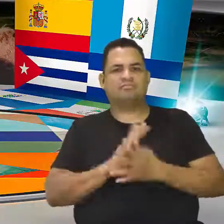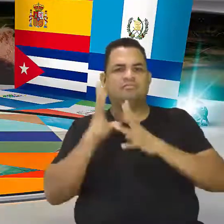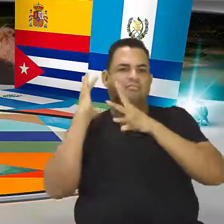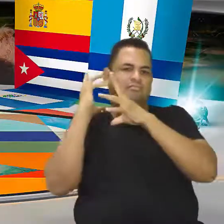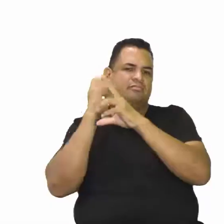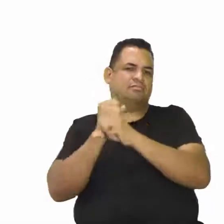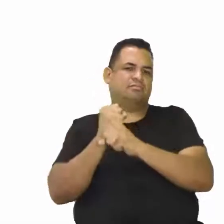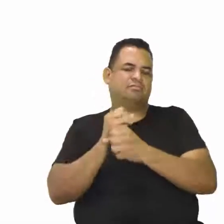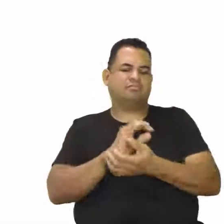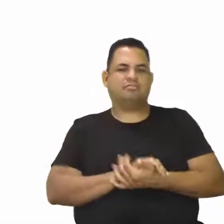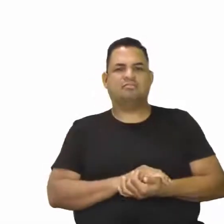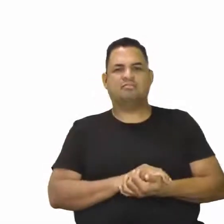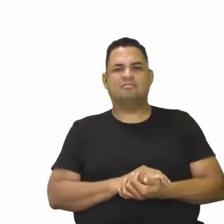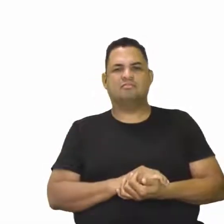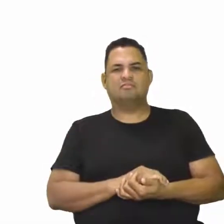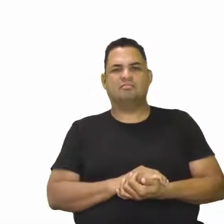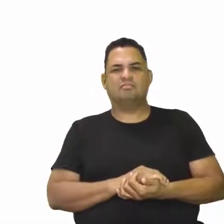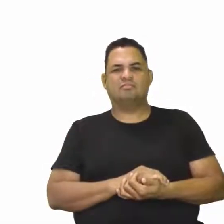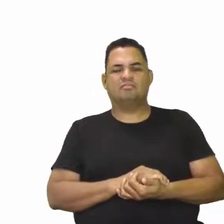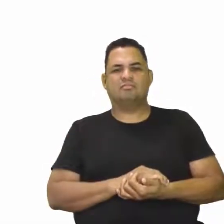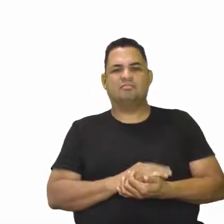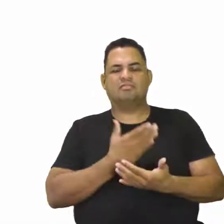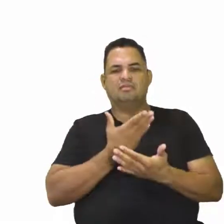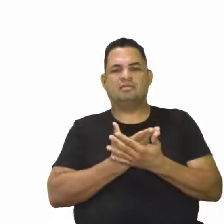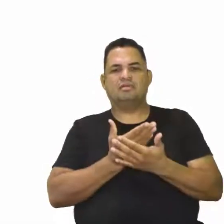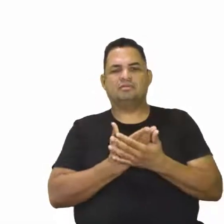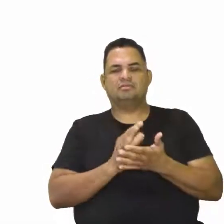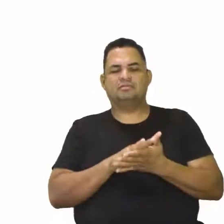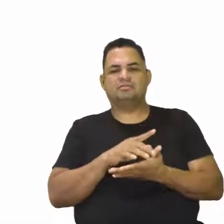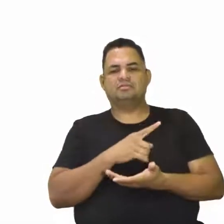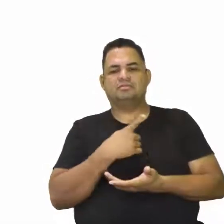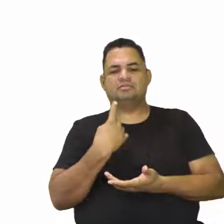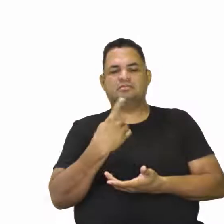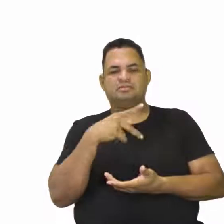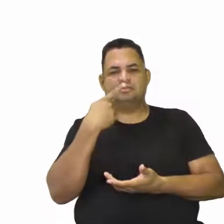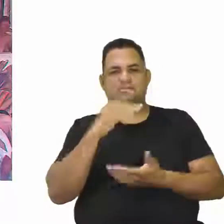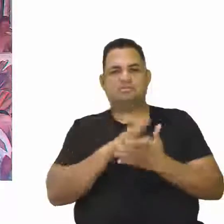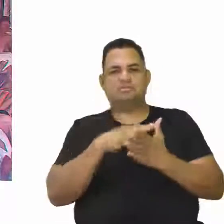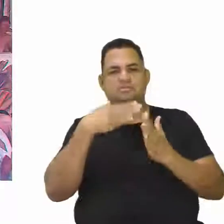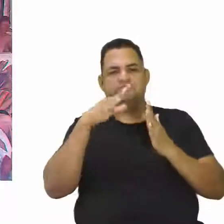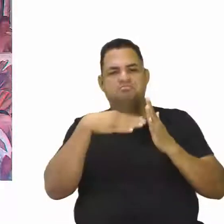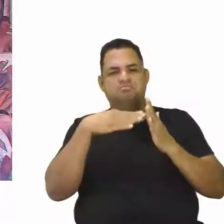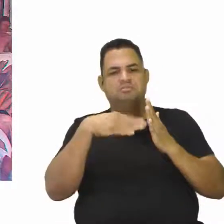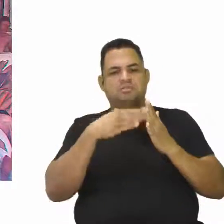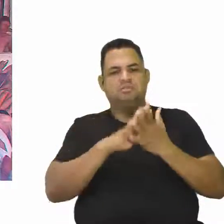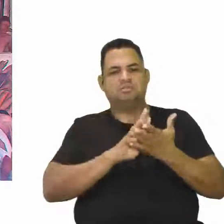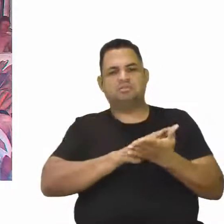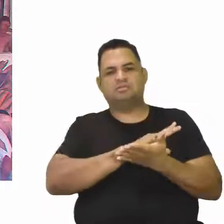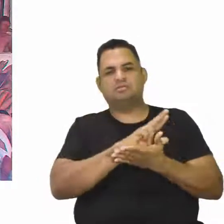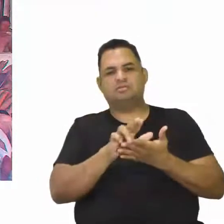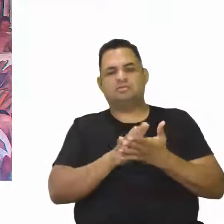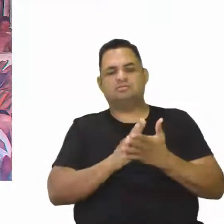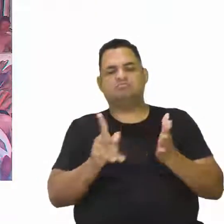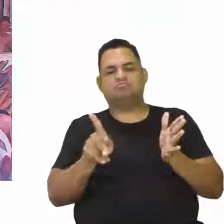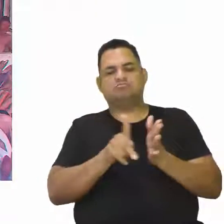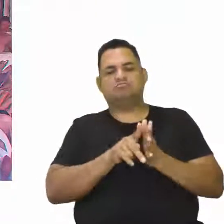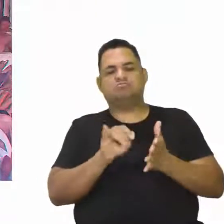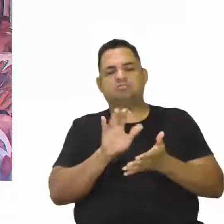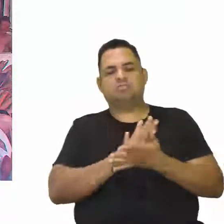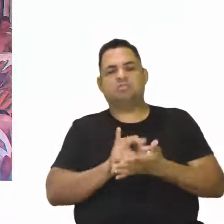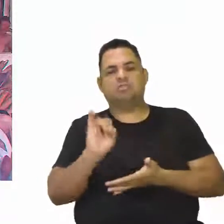Tainá. Vamos lá pra revisão. Na aula de hoje, nós falamos sobre pinturas, autorretrato, na